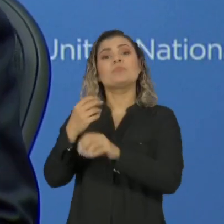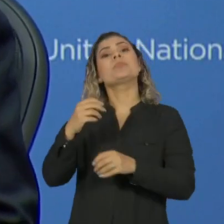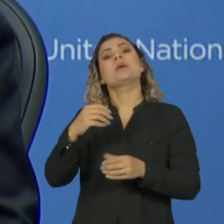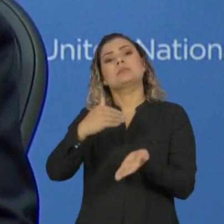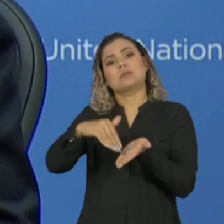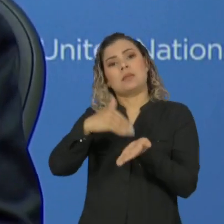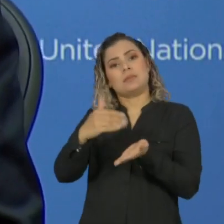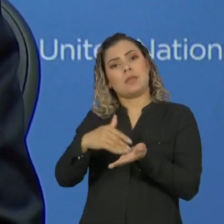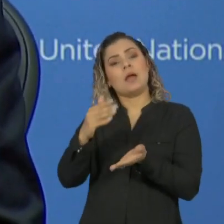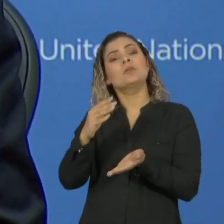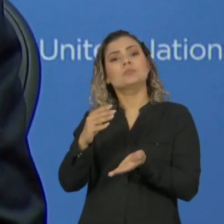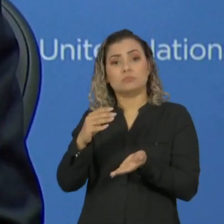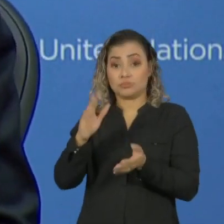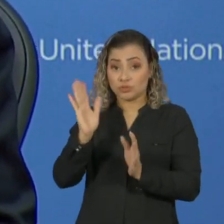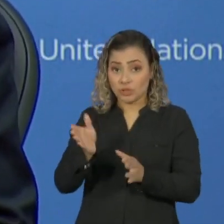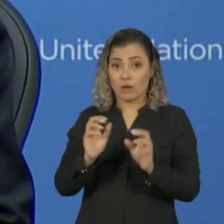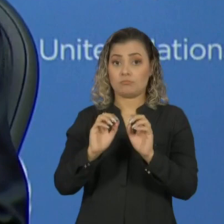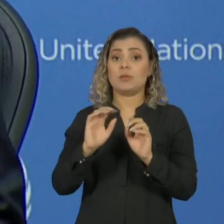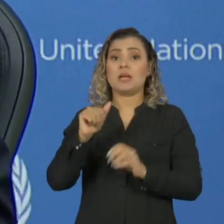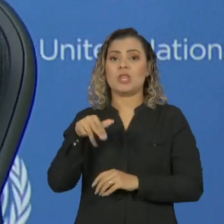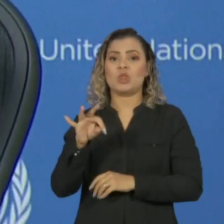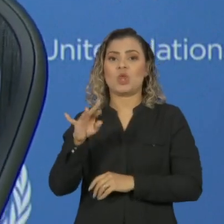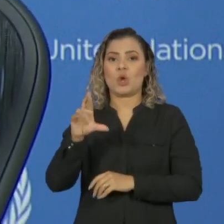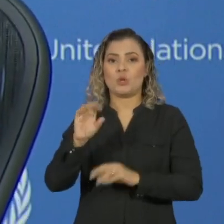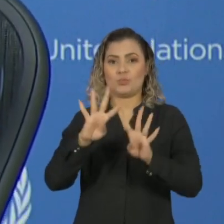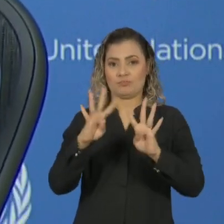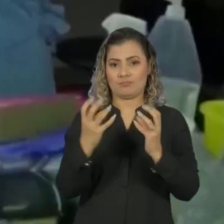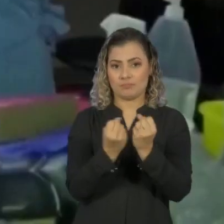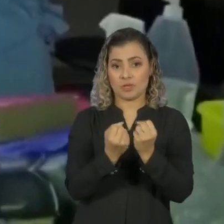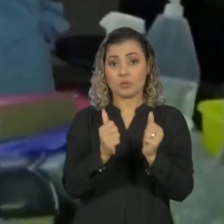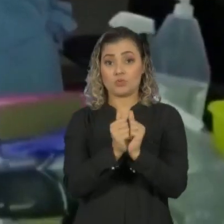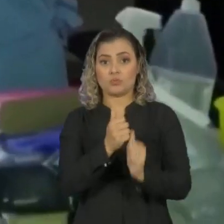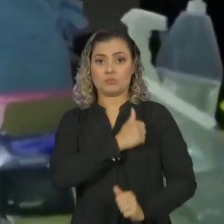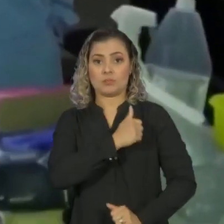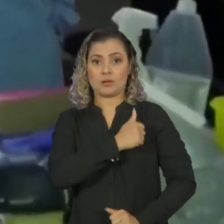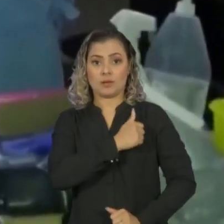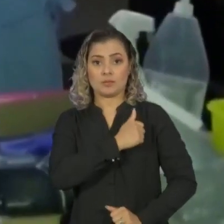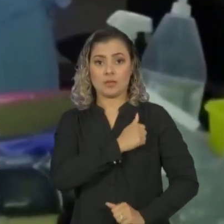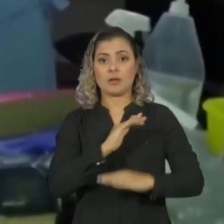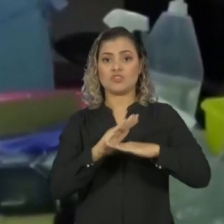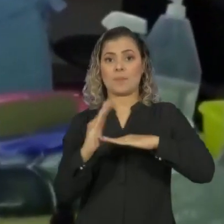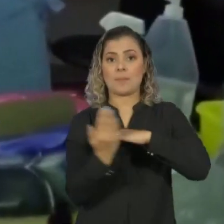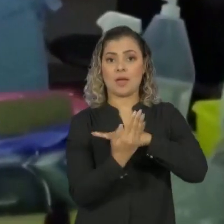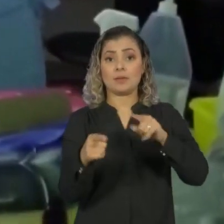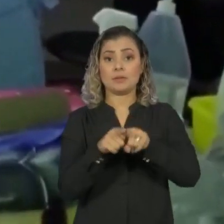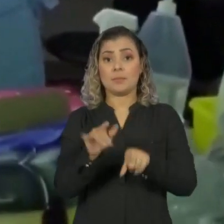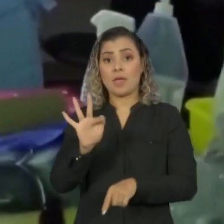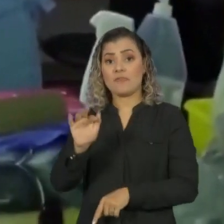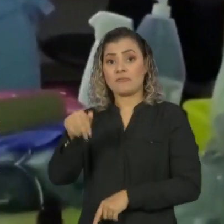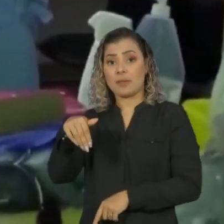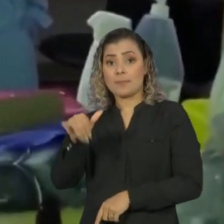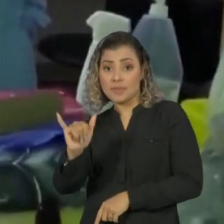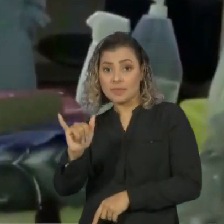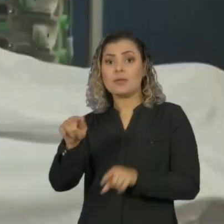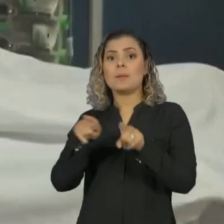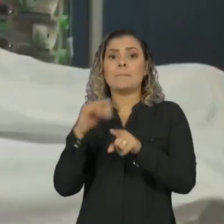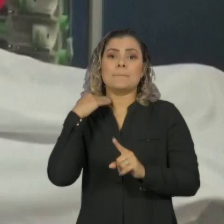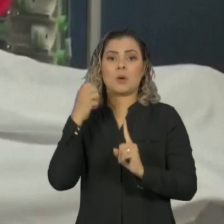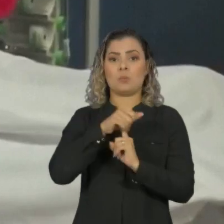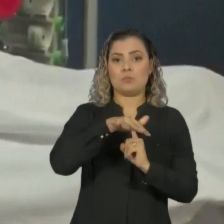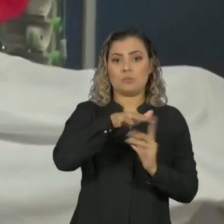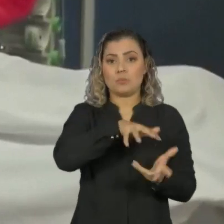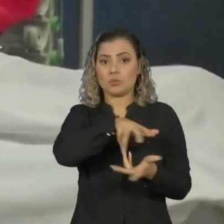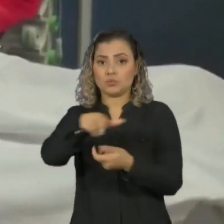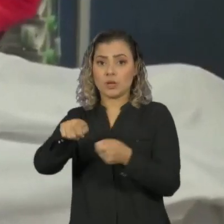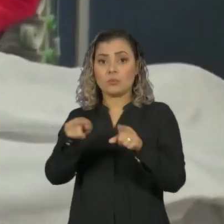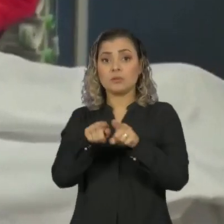secretário-geral da ONU, Antônio Guterres, junto com o Canadá, a Jamaica, e inclui o FMI, o Banco Mundial, União